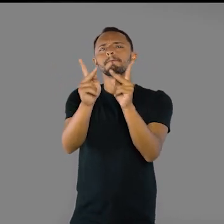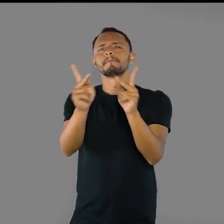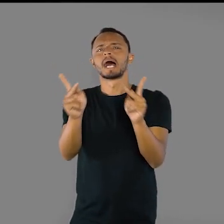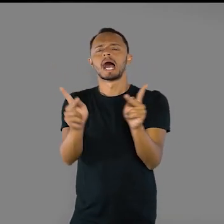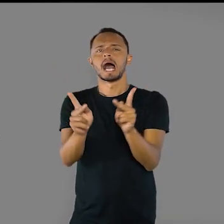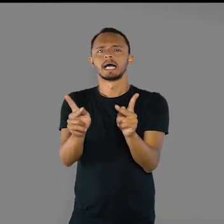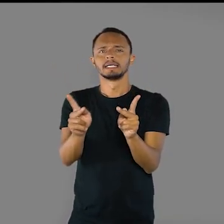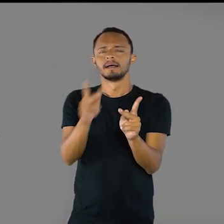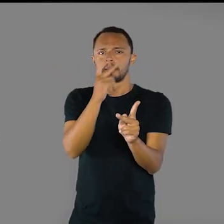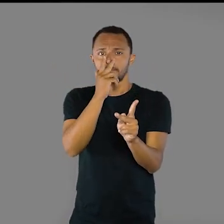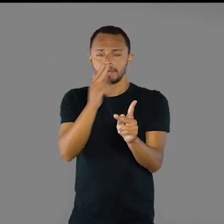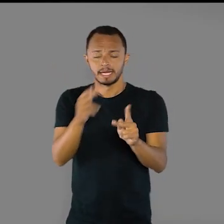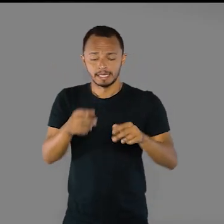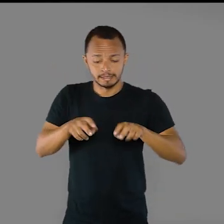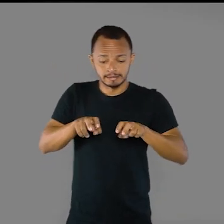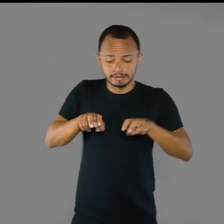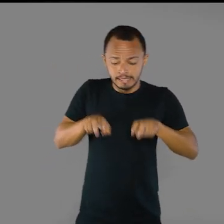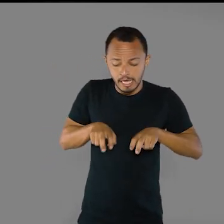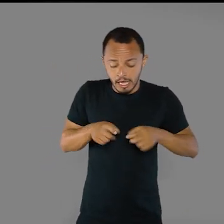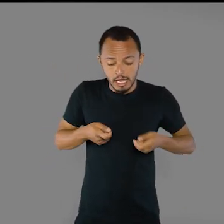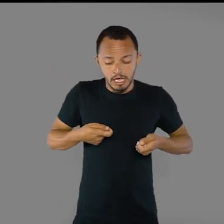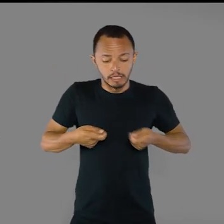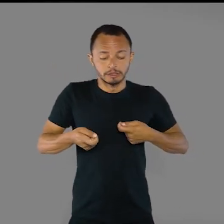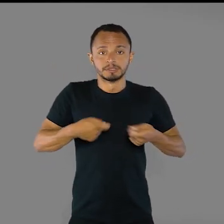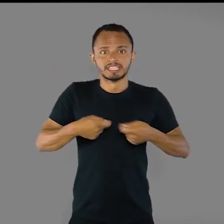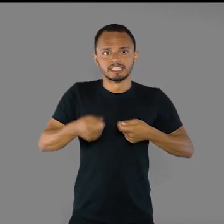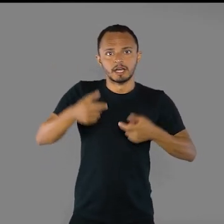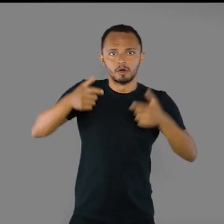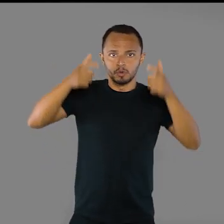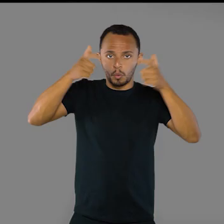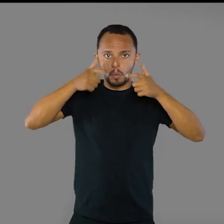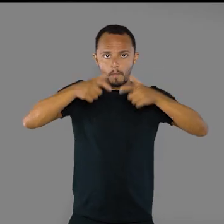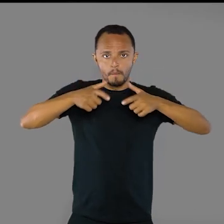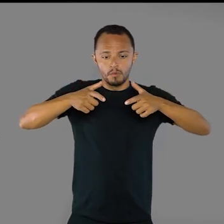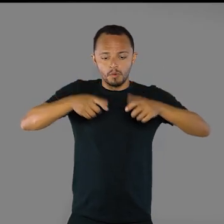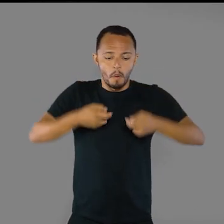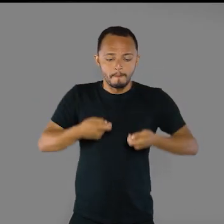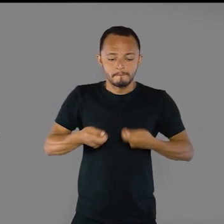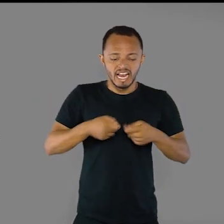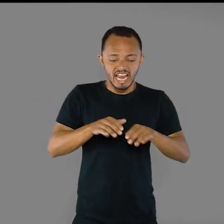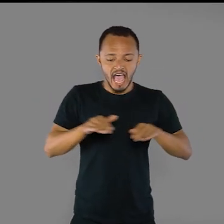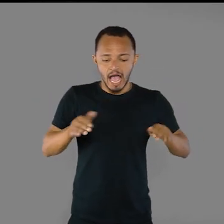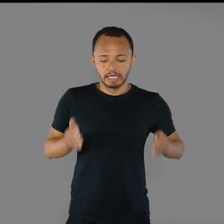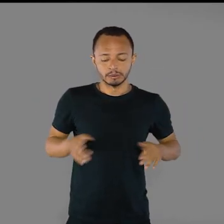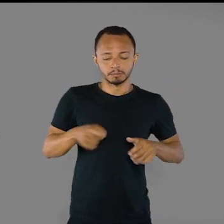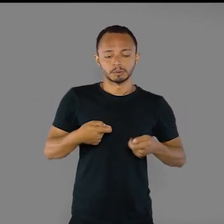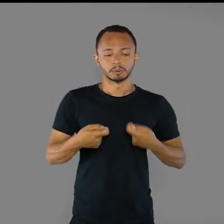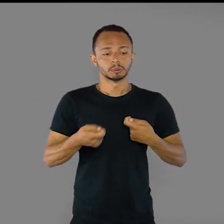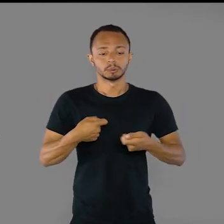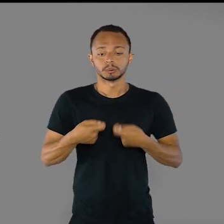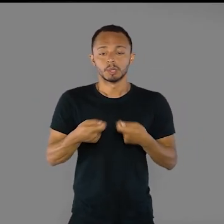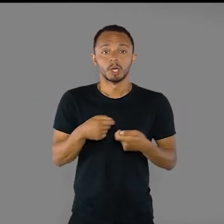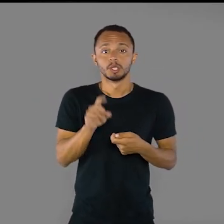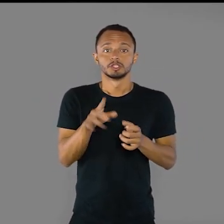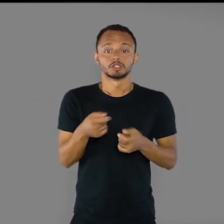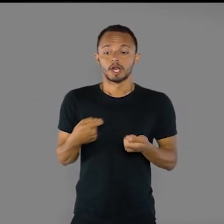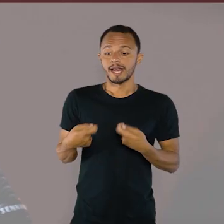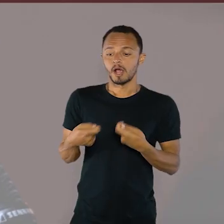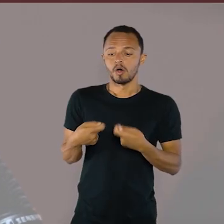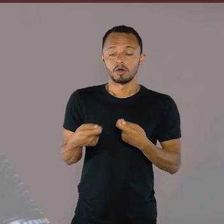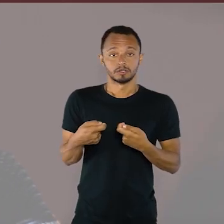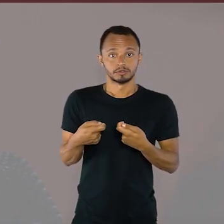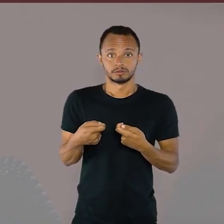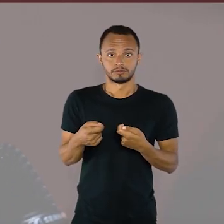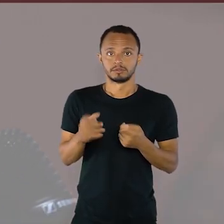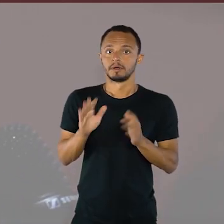gabinete, dentro de um palácio, como tem aquela tela do Oscar Pereira da Silva, né? Nessa pintura aqui, rememora a figura da Maria